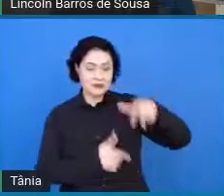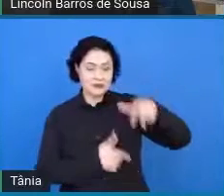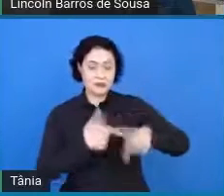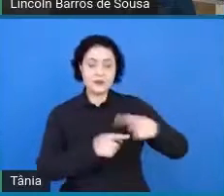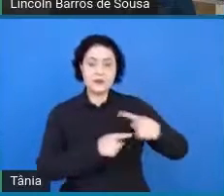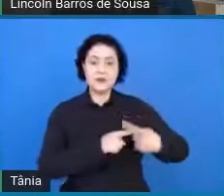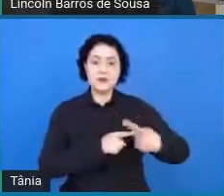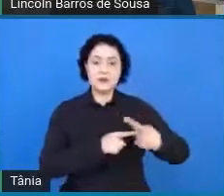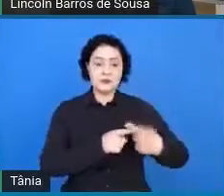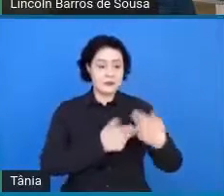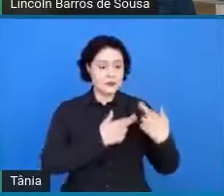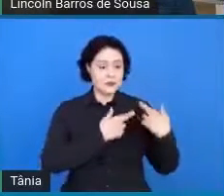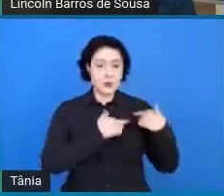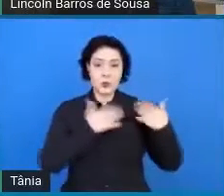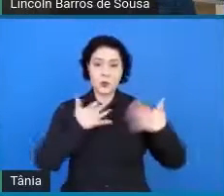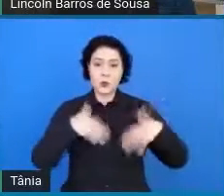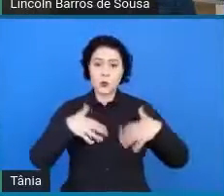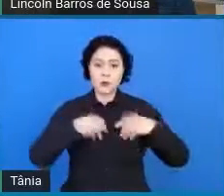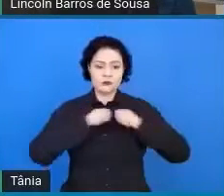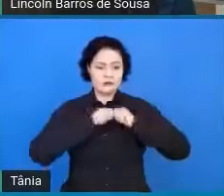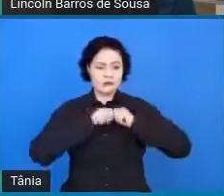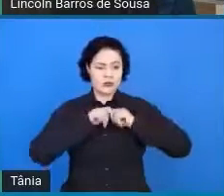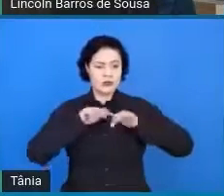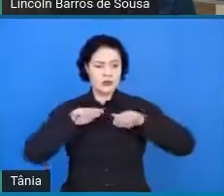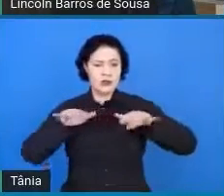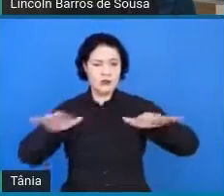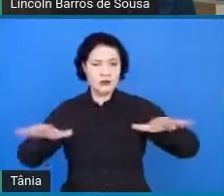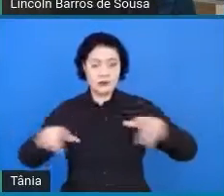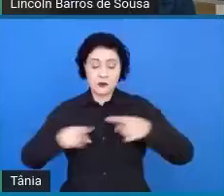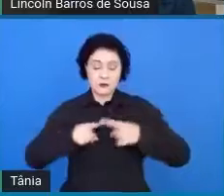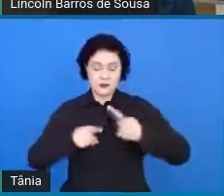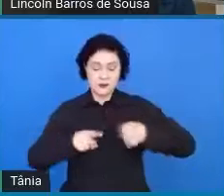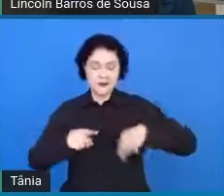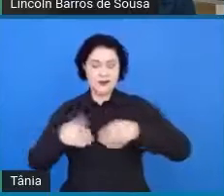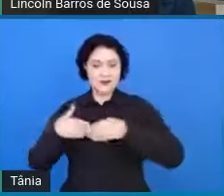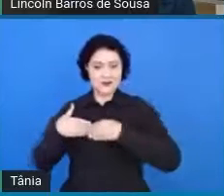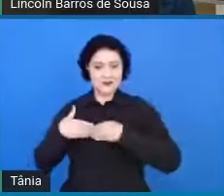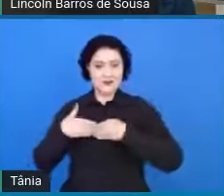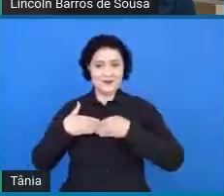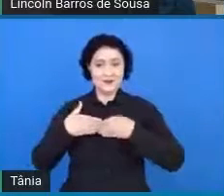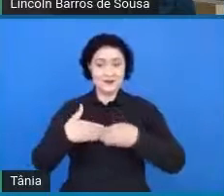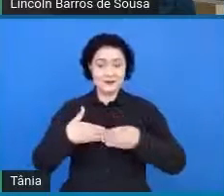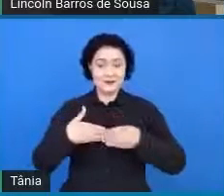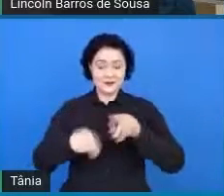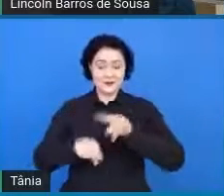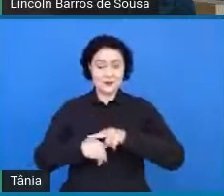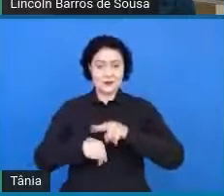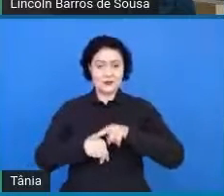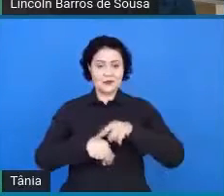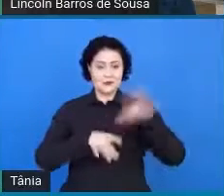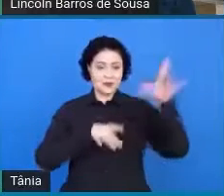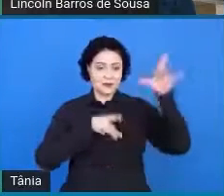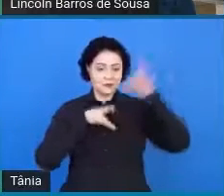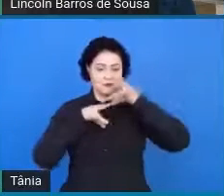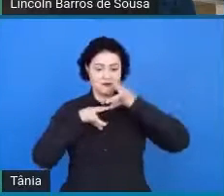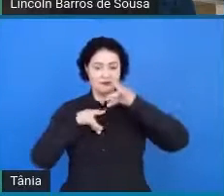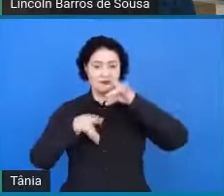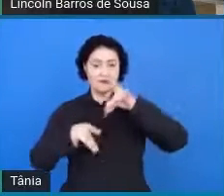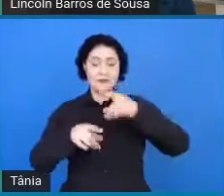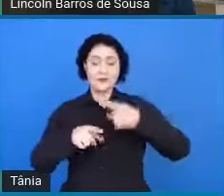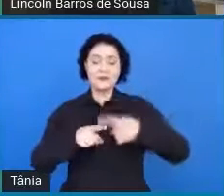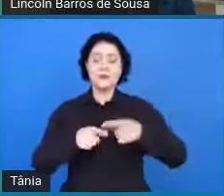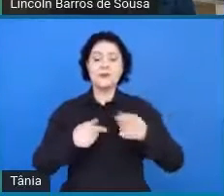é a mensagem vai para muitas pessoas podendo nos orientar nós somos instrumentos também nesse momento para dizer o que a gente